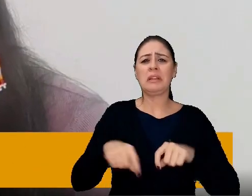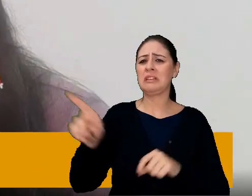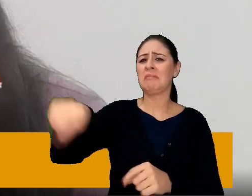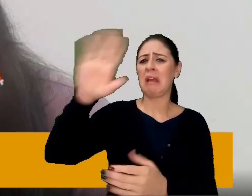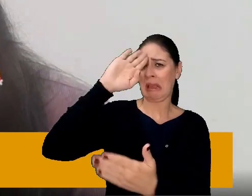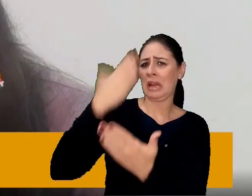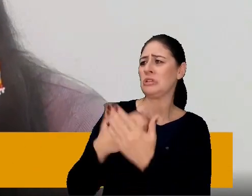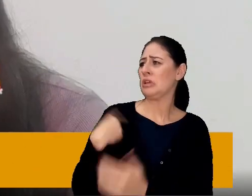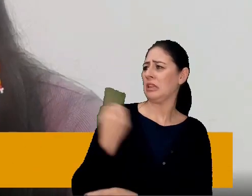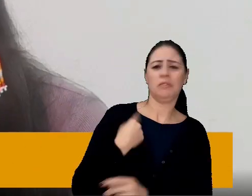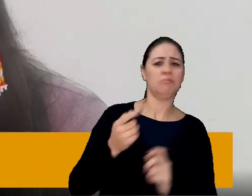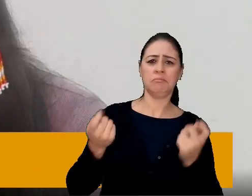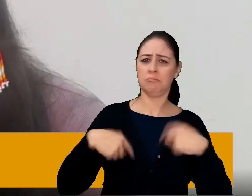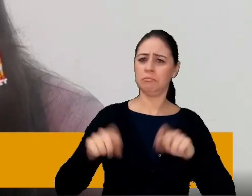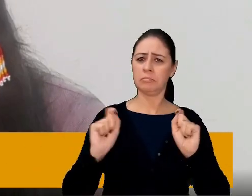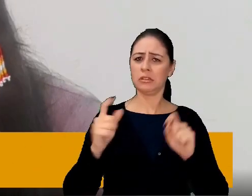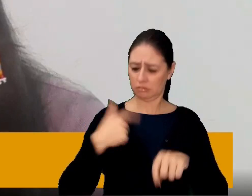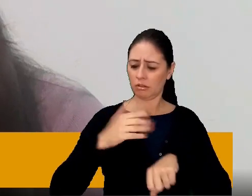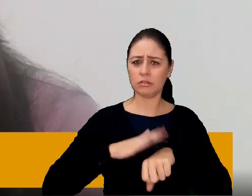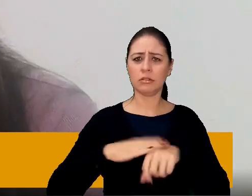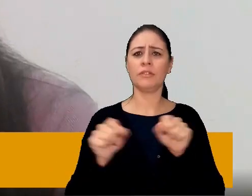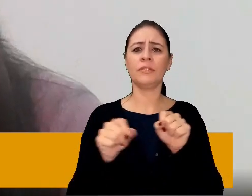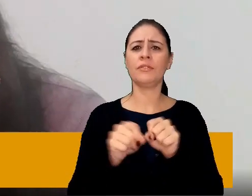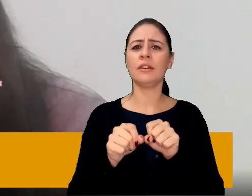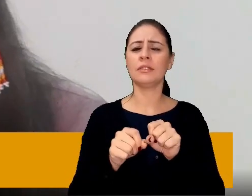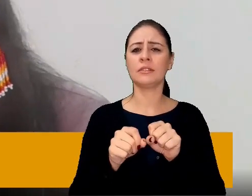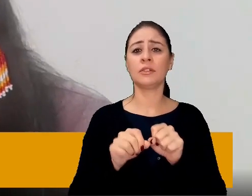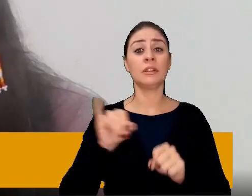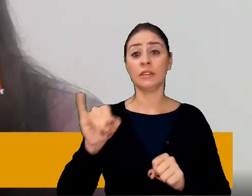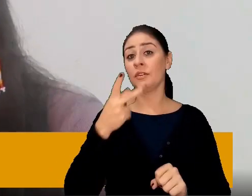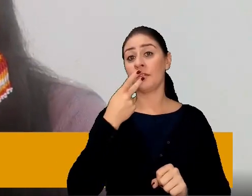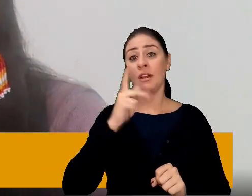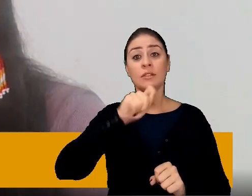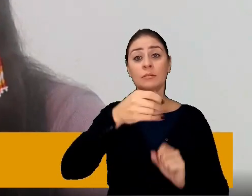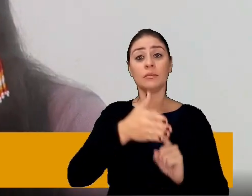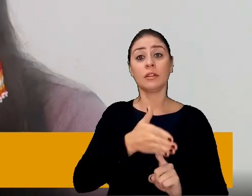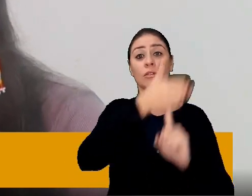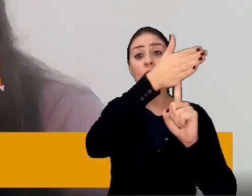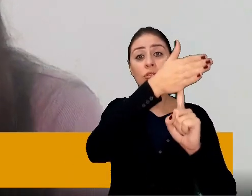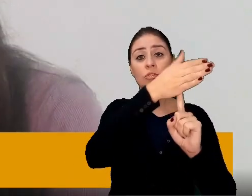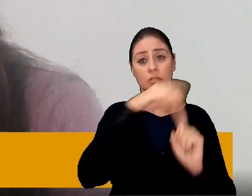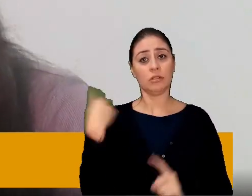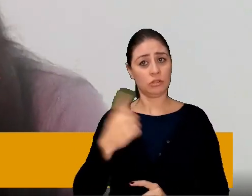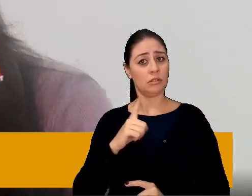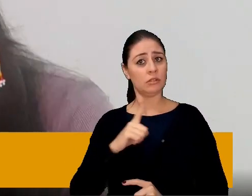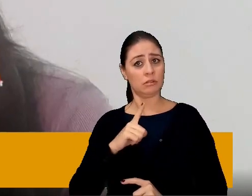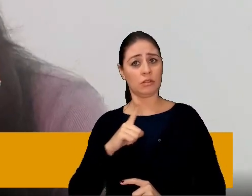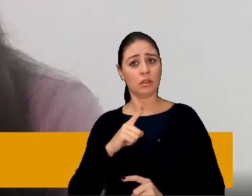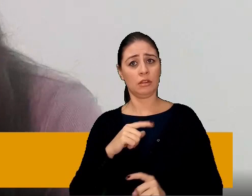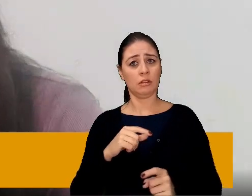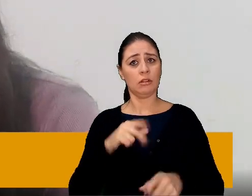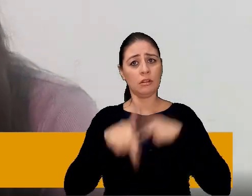lugares. E a gente não precisa tanto dessa credibilidade, porque a gente vai e faz, né? Se a gente for falar